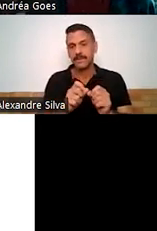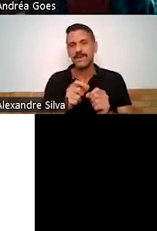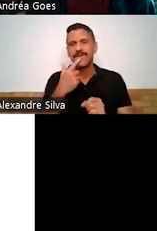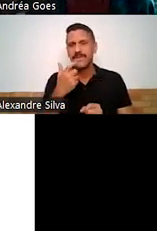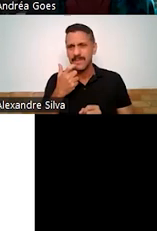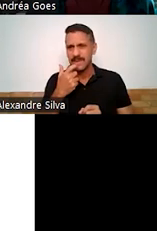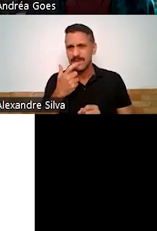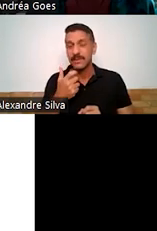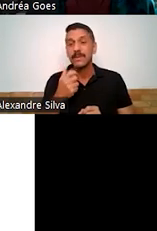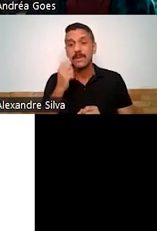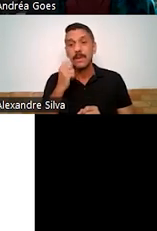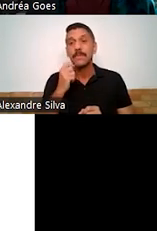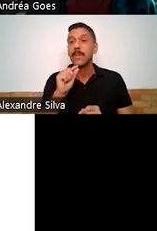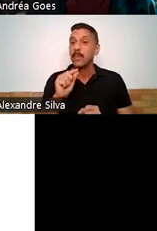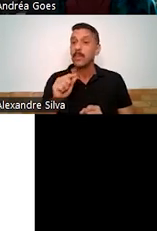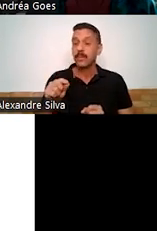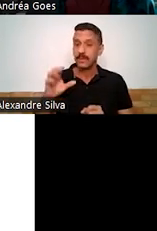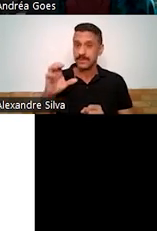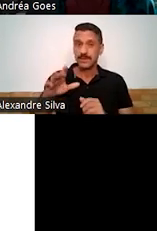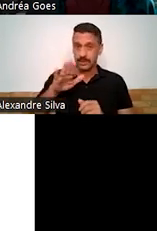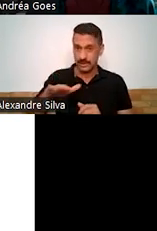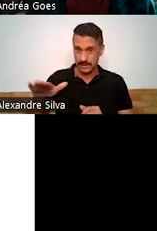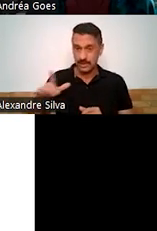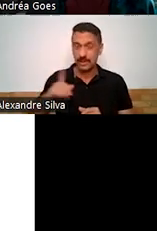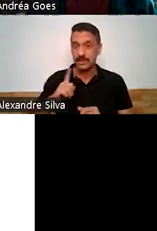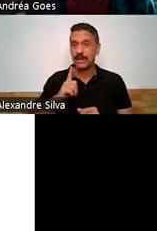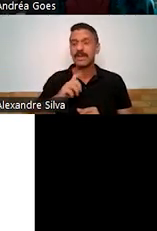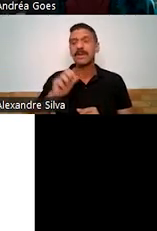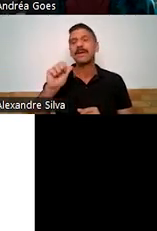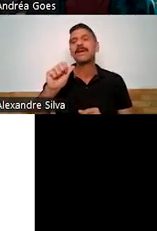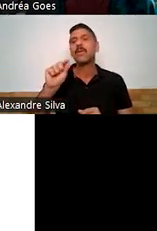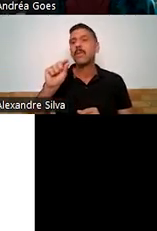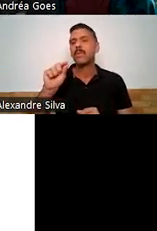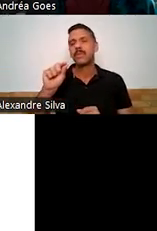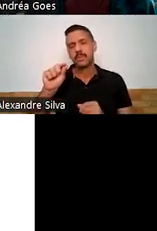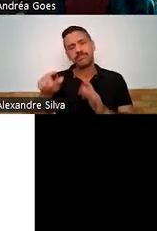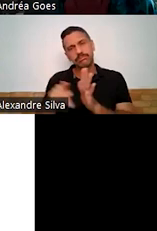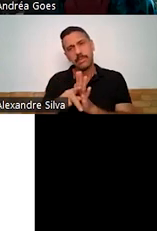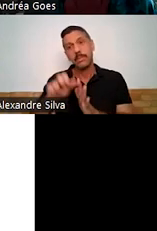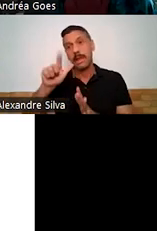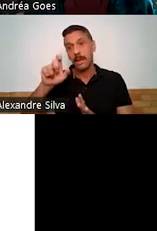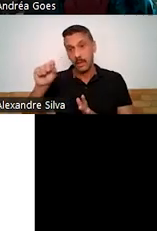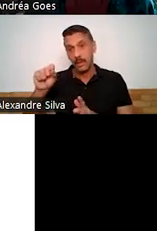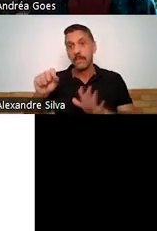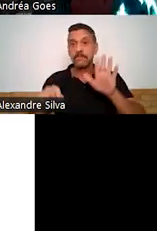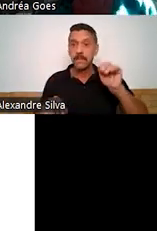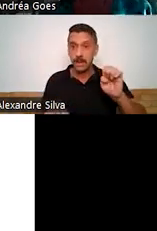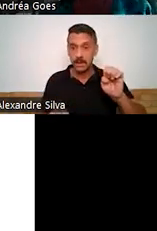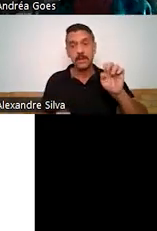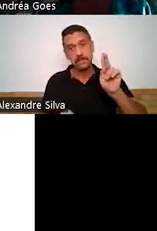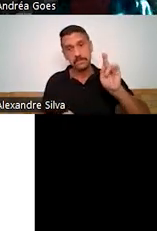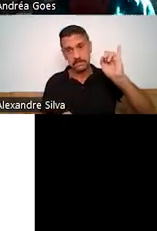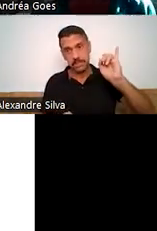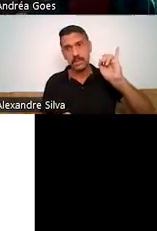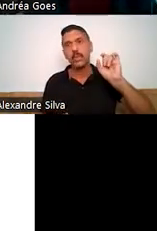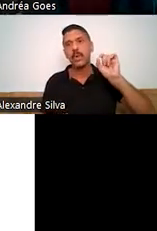E a gente vê que o C de criança, ele tem os 2 alelos, um proveniente da mãe, que é o vermelho, e o outro proveniente do